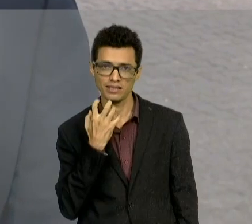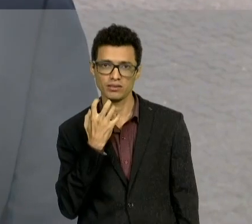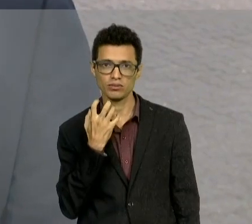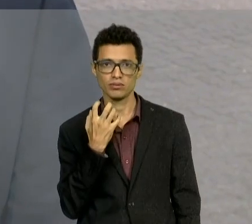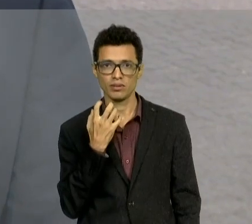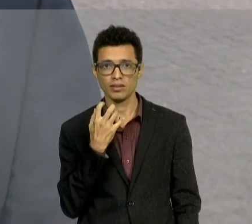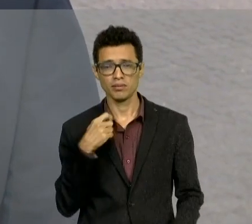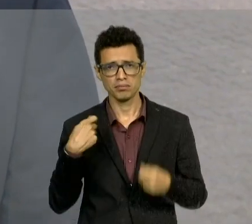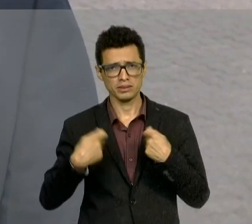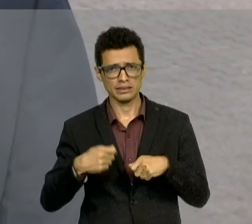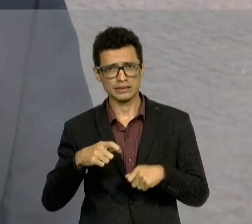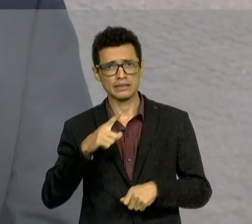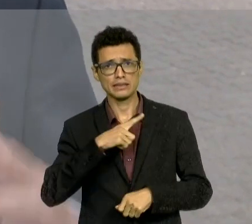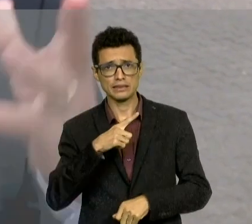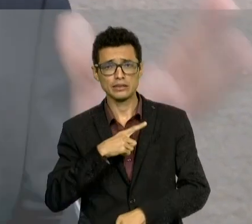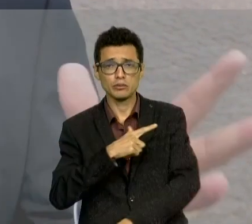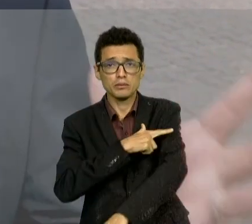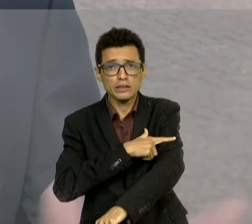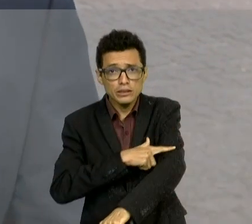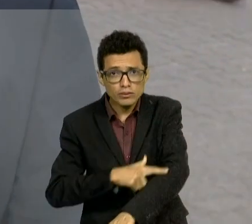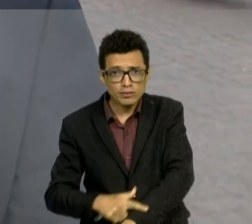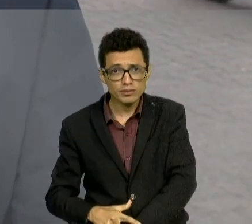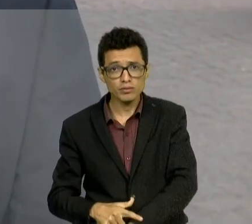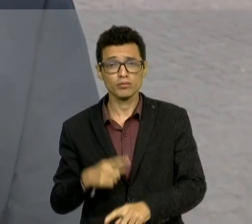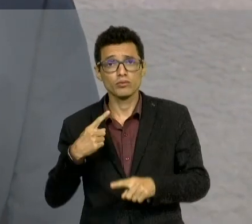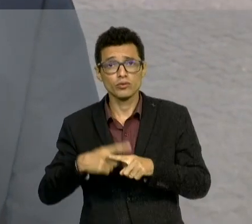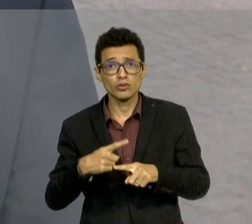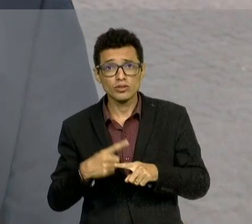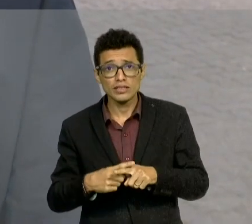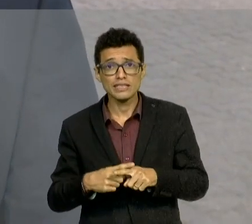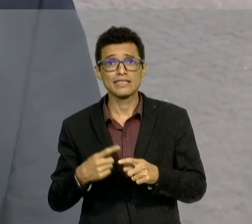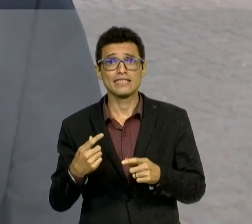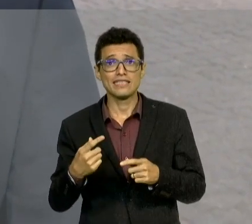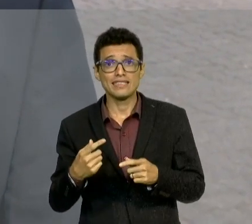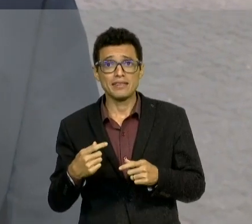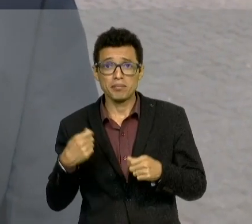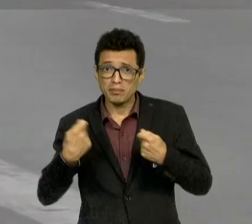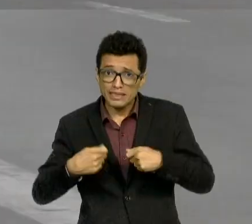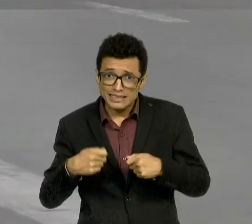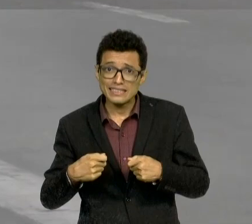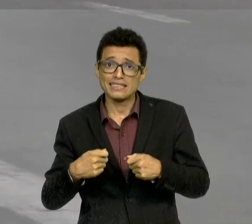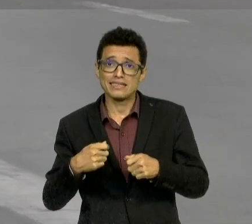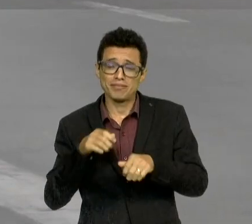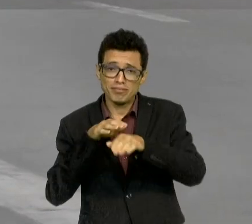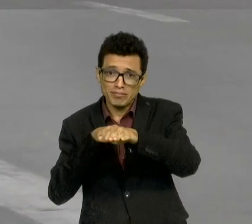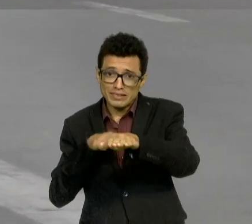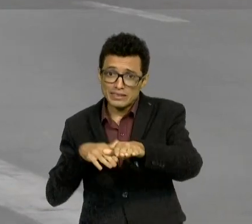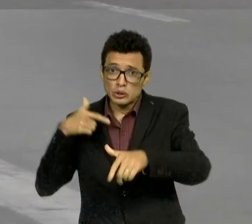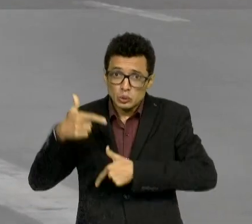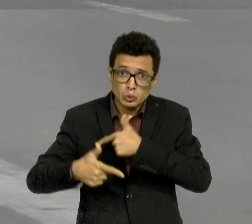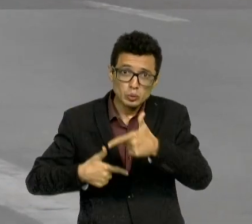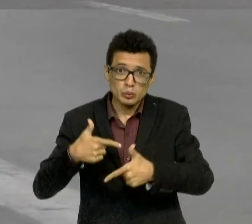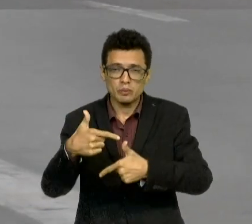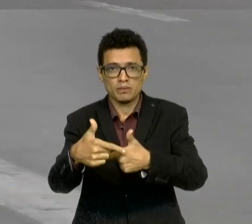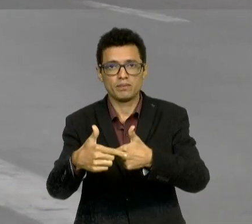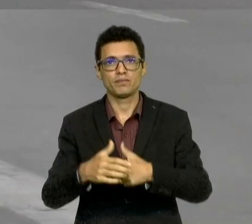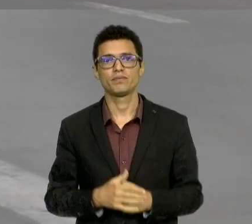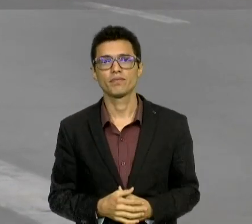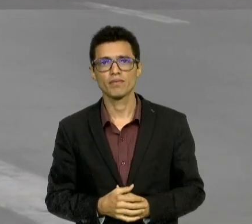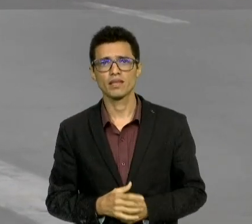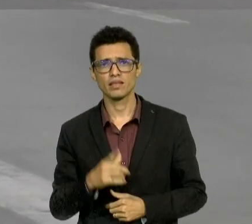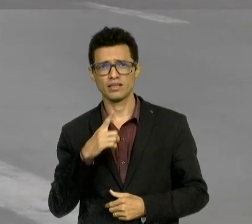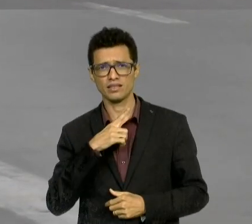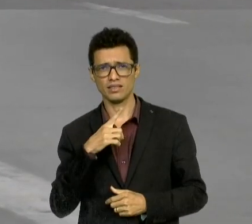educação, né, que é algo que a SOS Vida pela Paz no Trânsito está lutando já há algum tempo. Em 2022 foram registradas